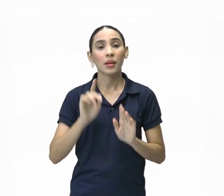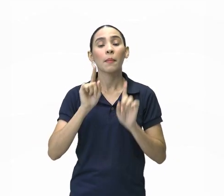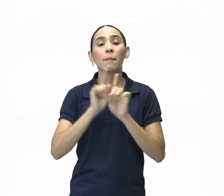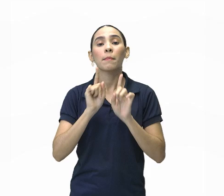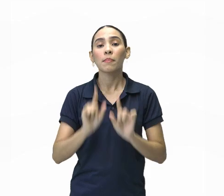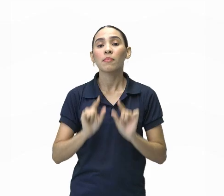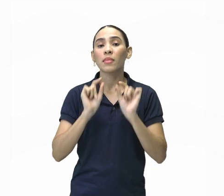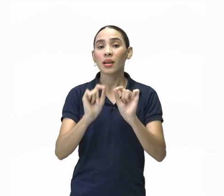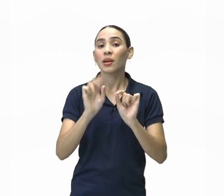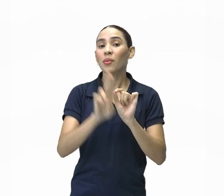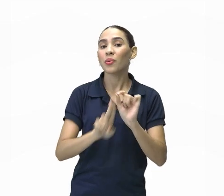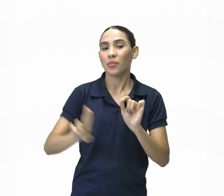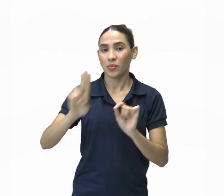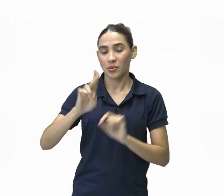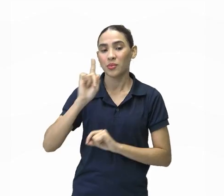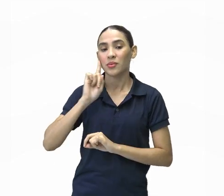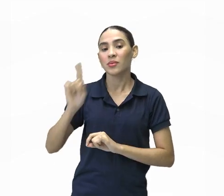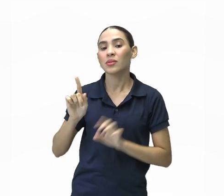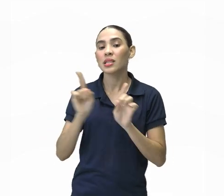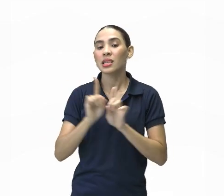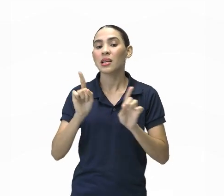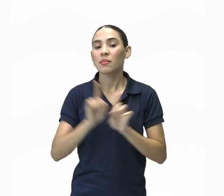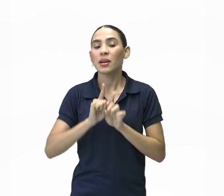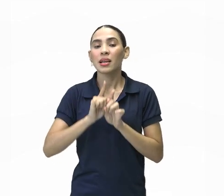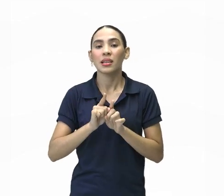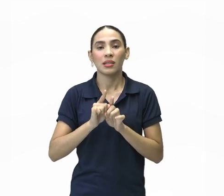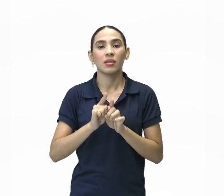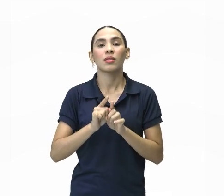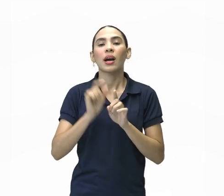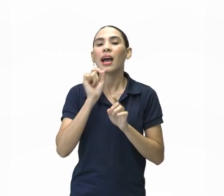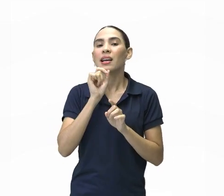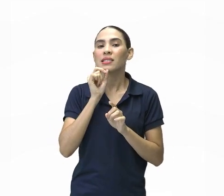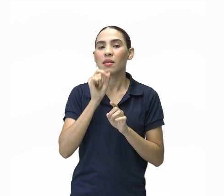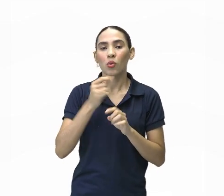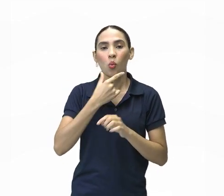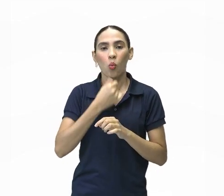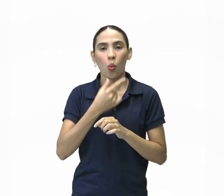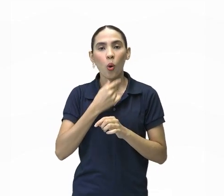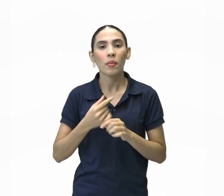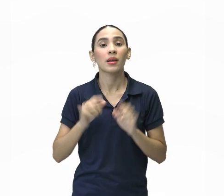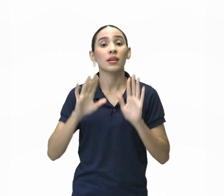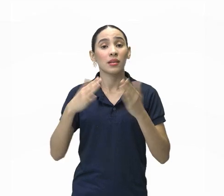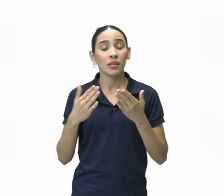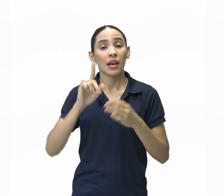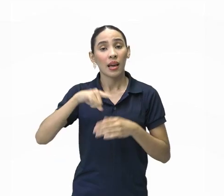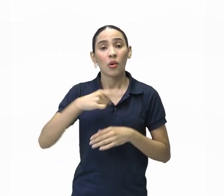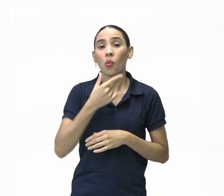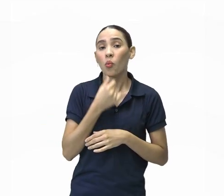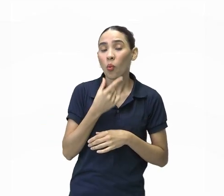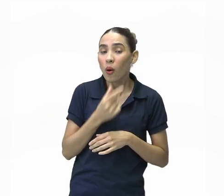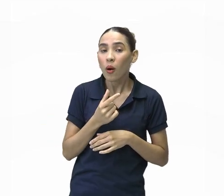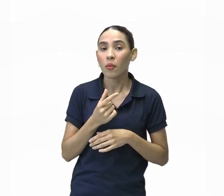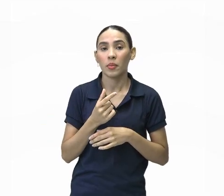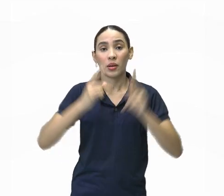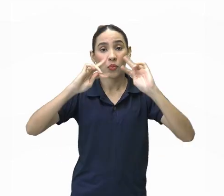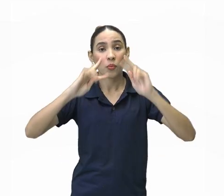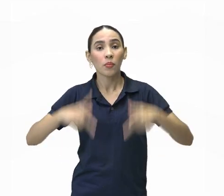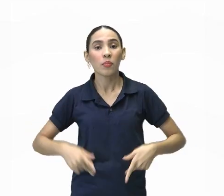uso, olha só, em benefício do homem. É o homem